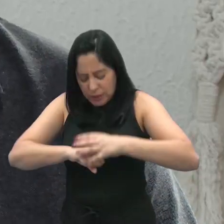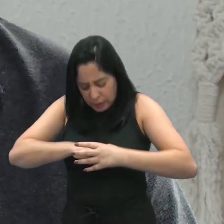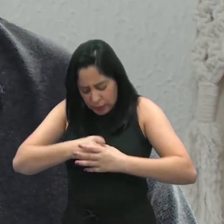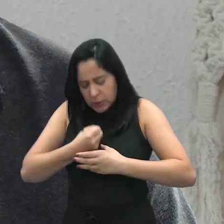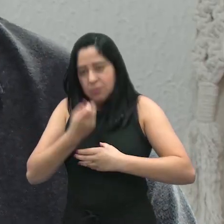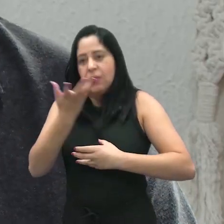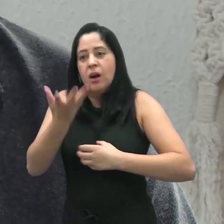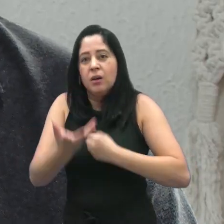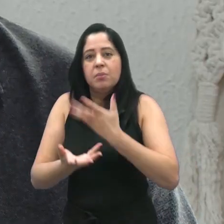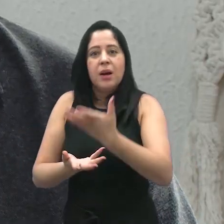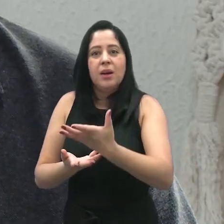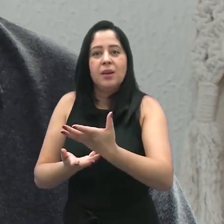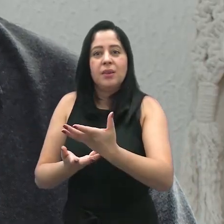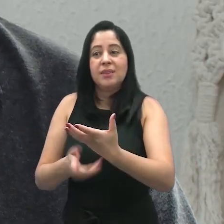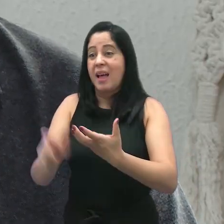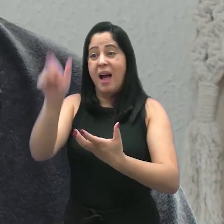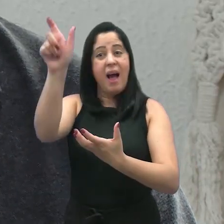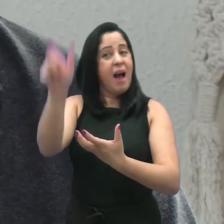comente,